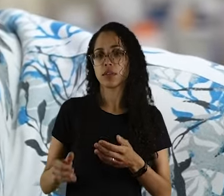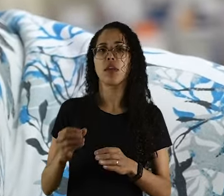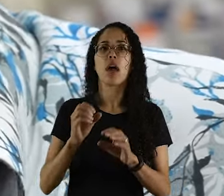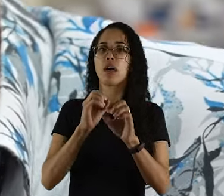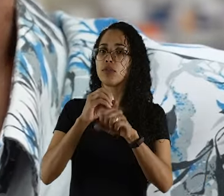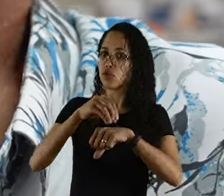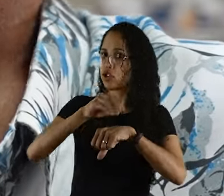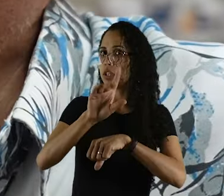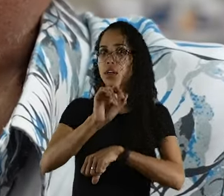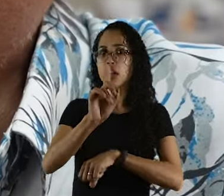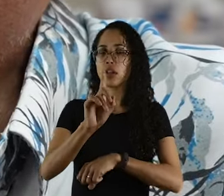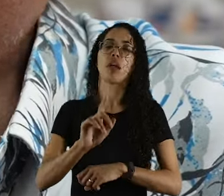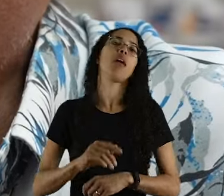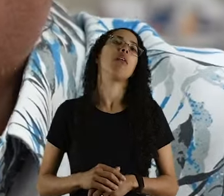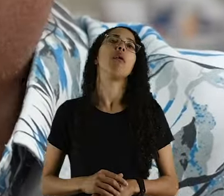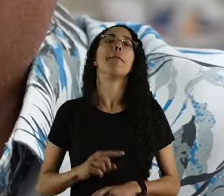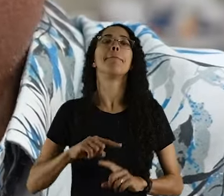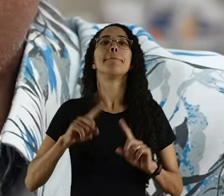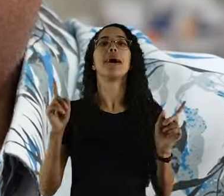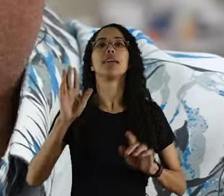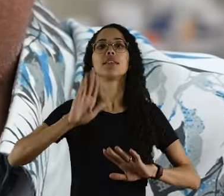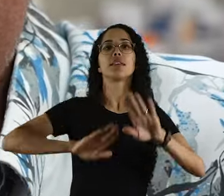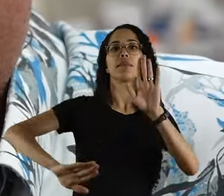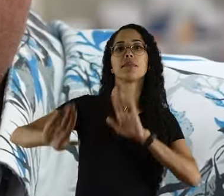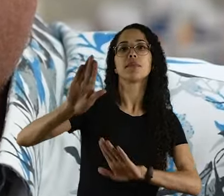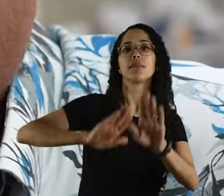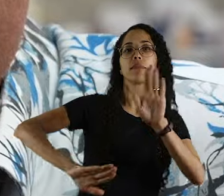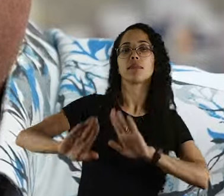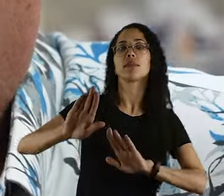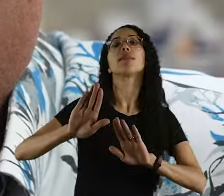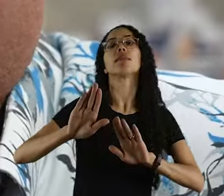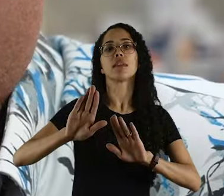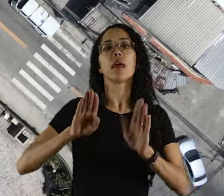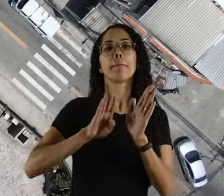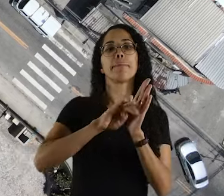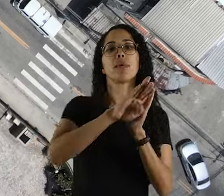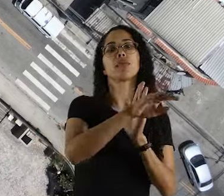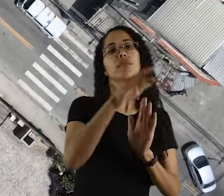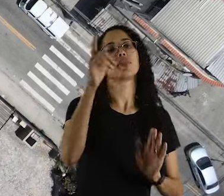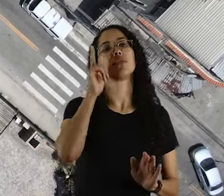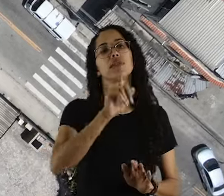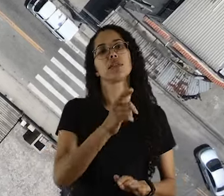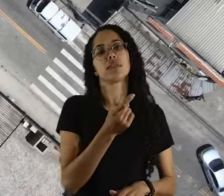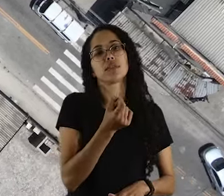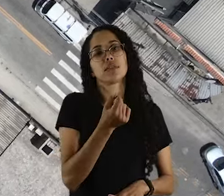ninguém. Enquanto eu agi com cautela, eu só ganhei dinheiro na bolsa.